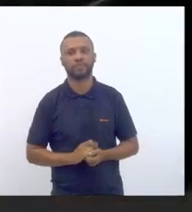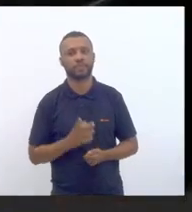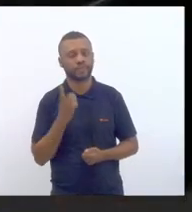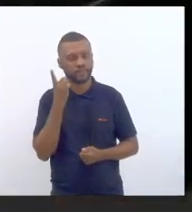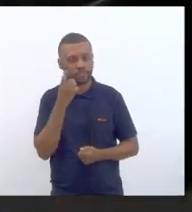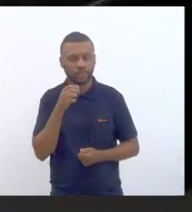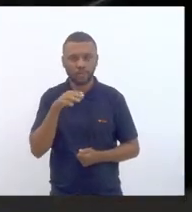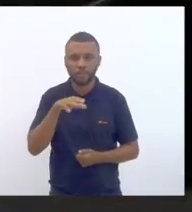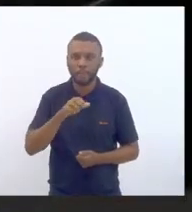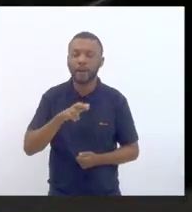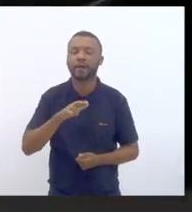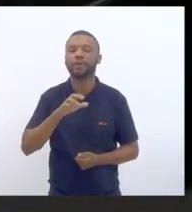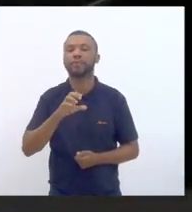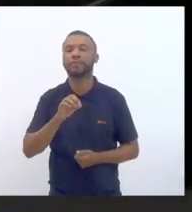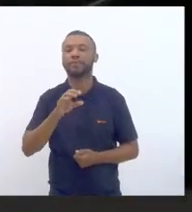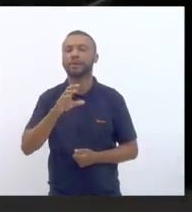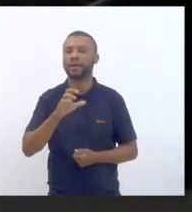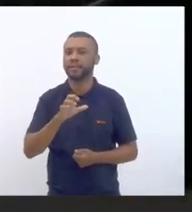Deputado Márcio Canella.